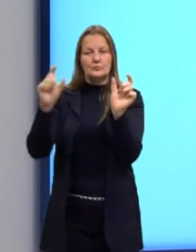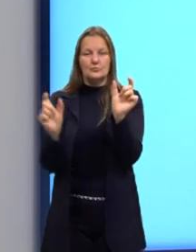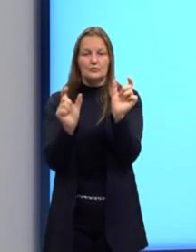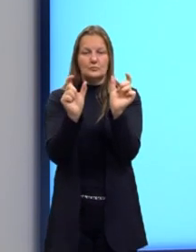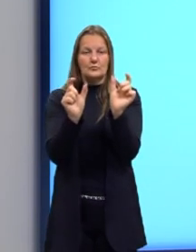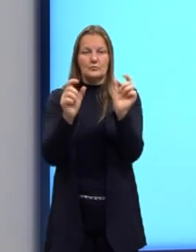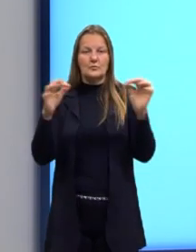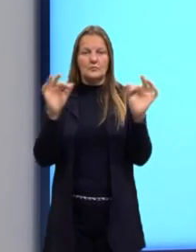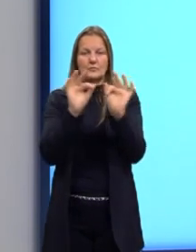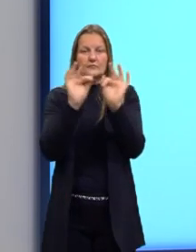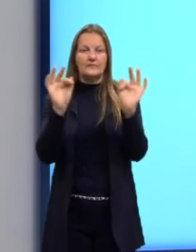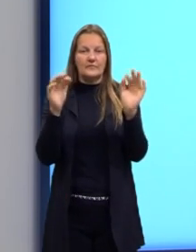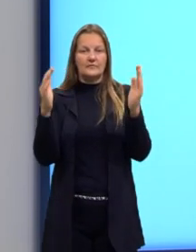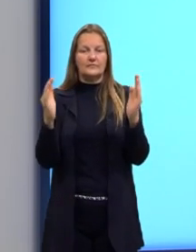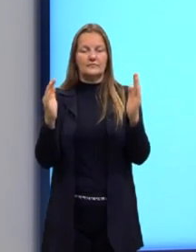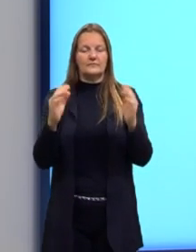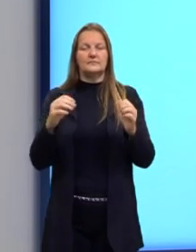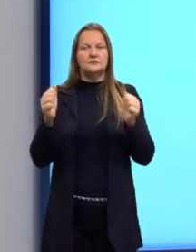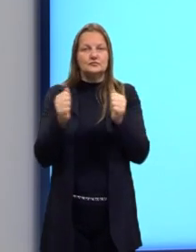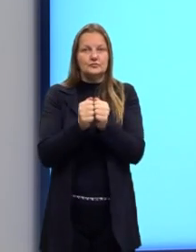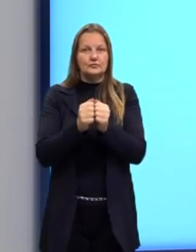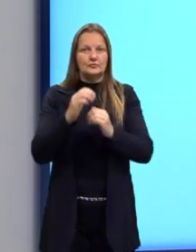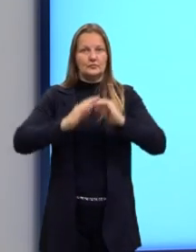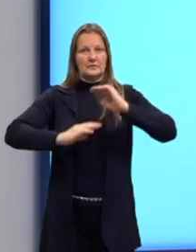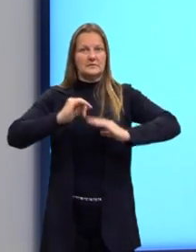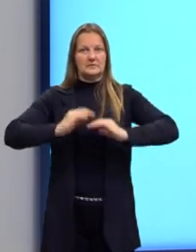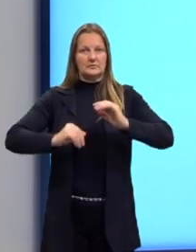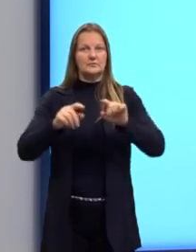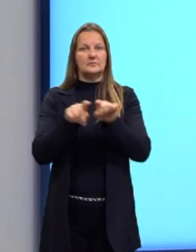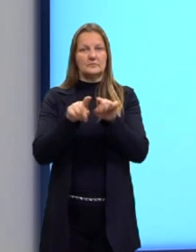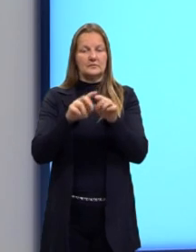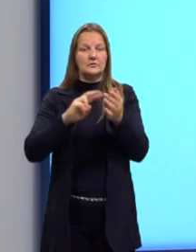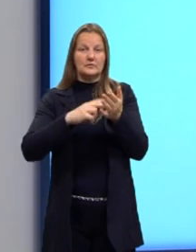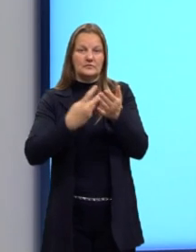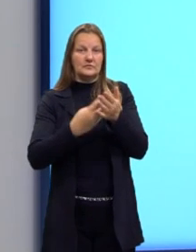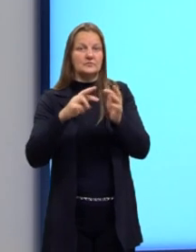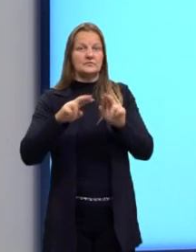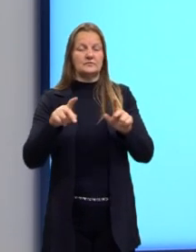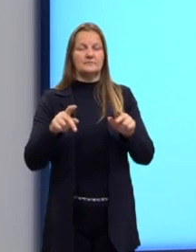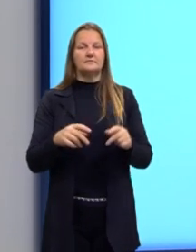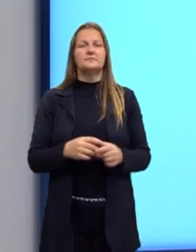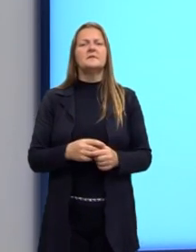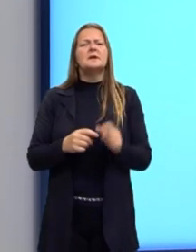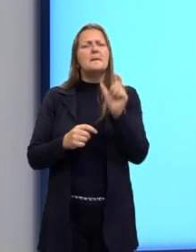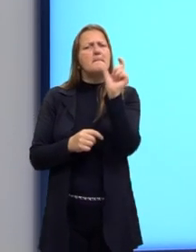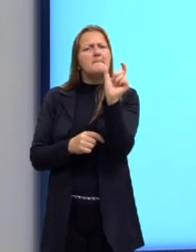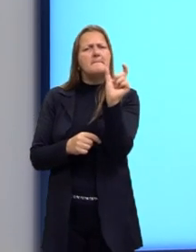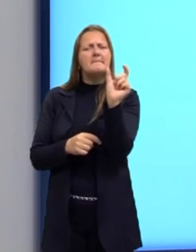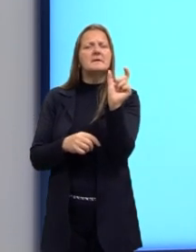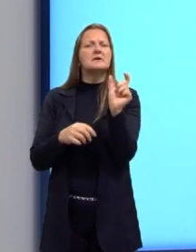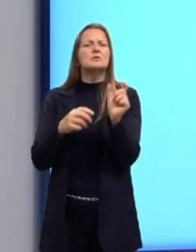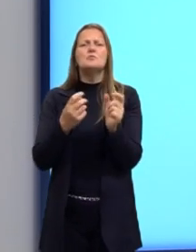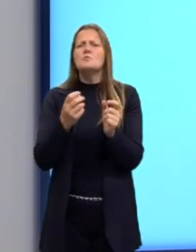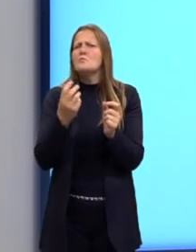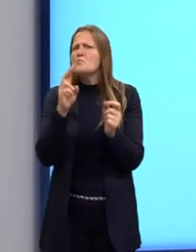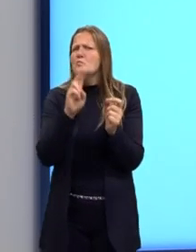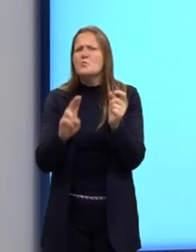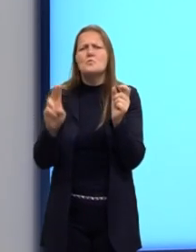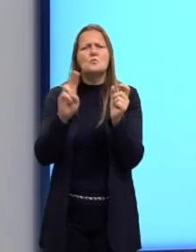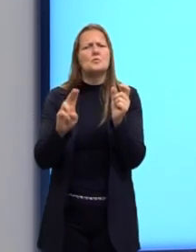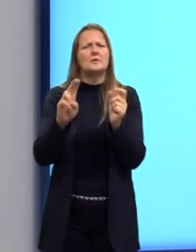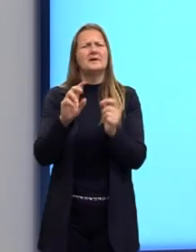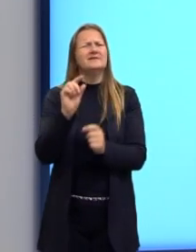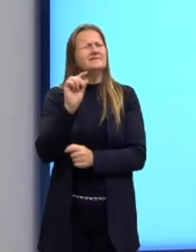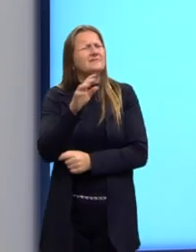friendzone um pouco maior eles são expressões que não são muito usadas